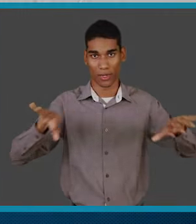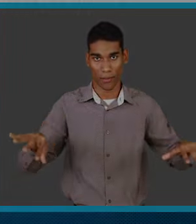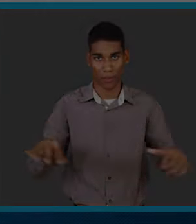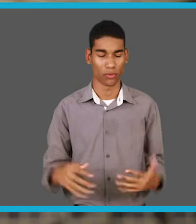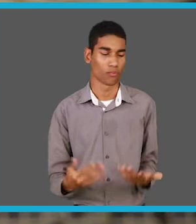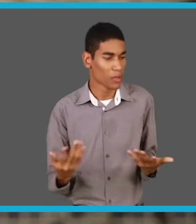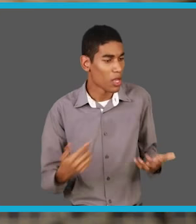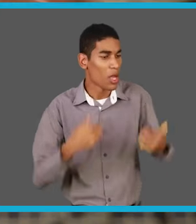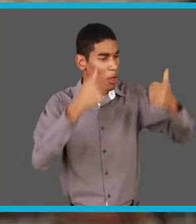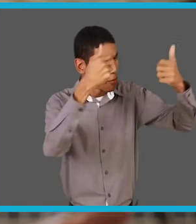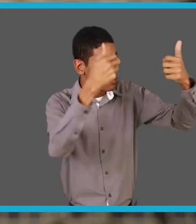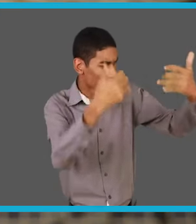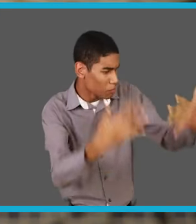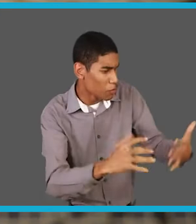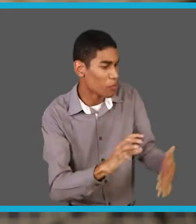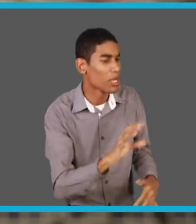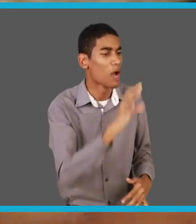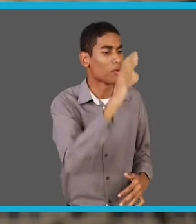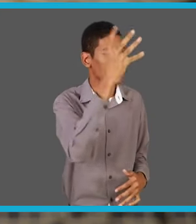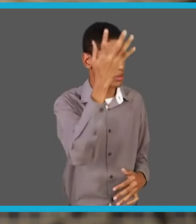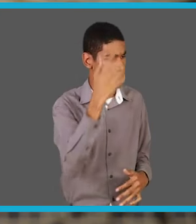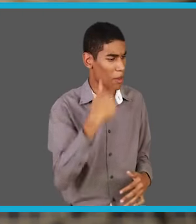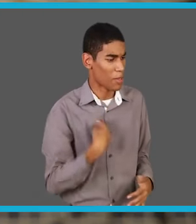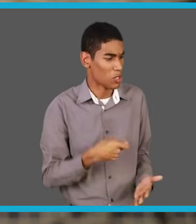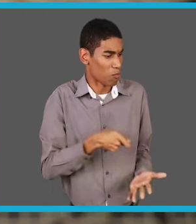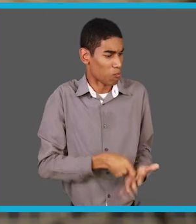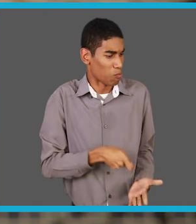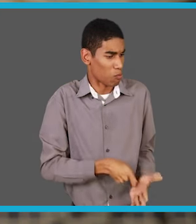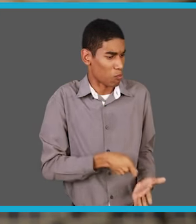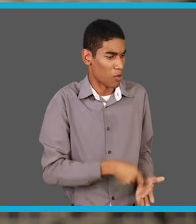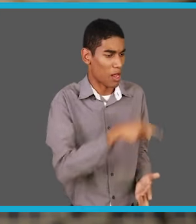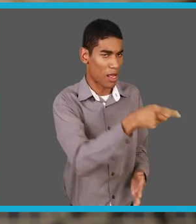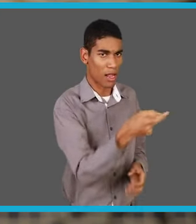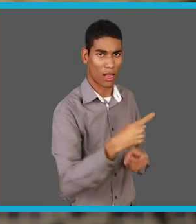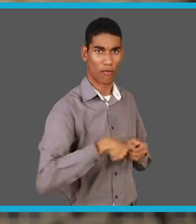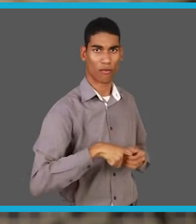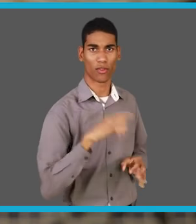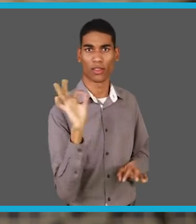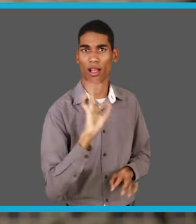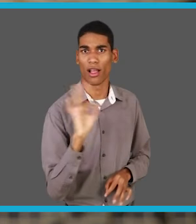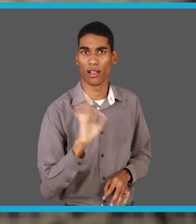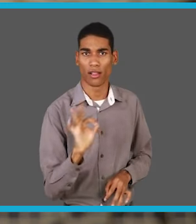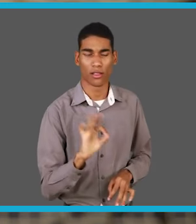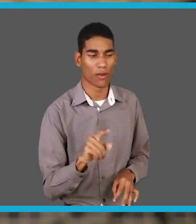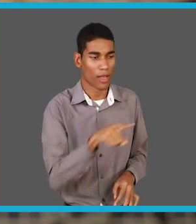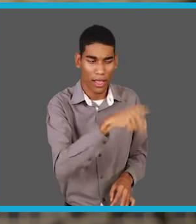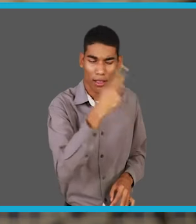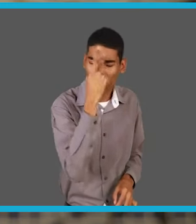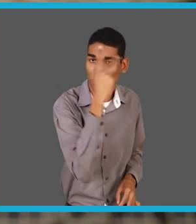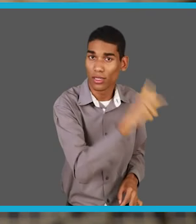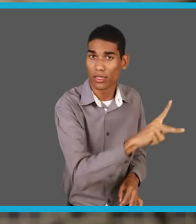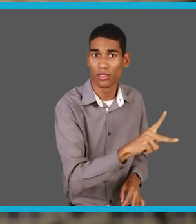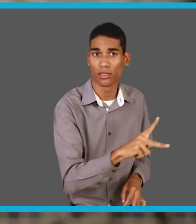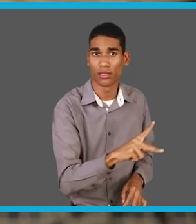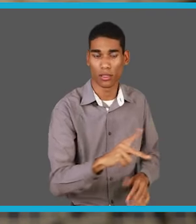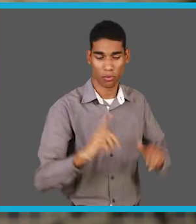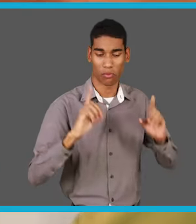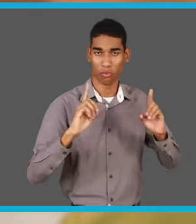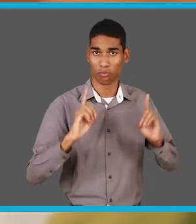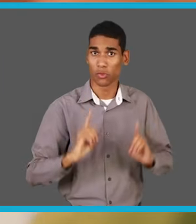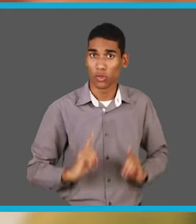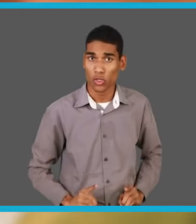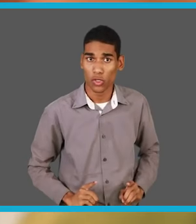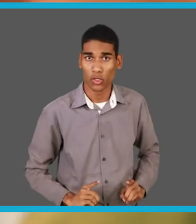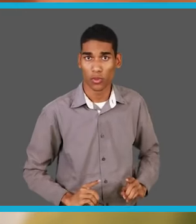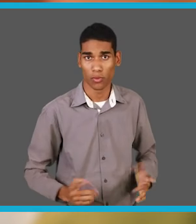separadamente. Então atendo o carro bem, explico para ele o que está acontecendo, só que assim eu não forço o cliente a voltar. Você entendeu? Eu deixo liberdade para o cliente